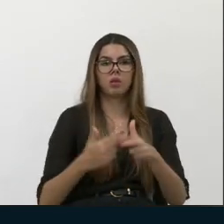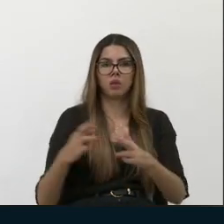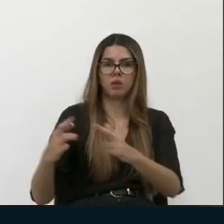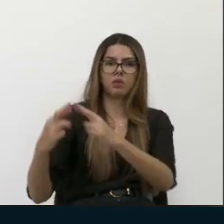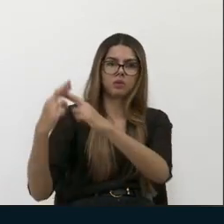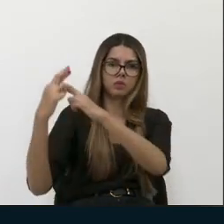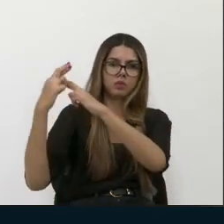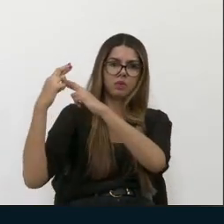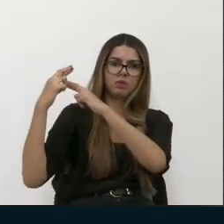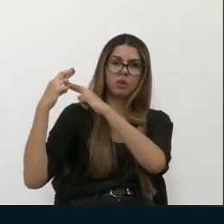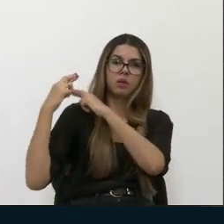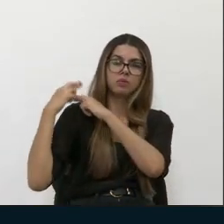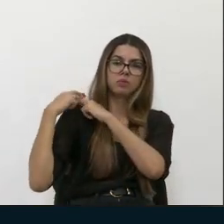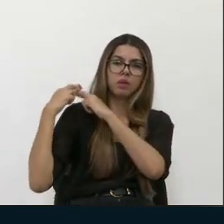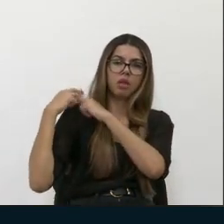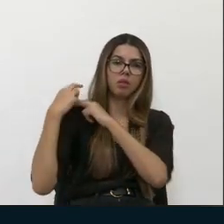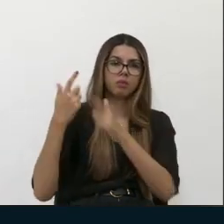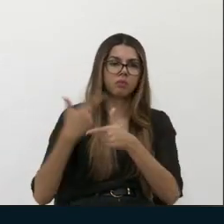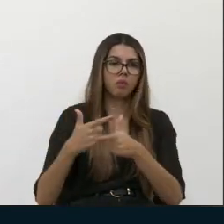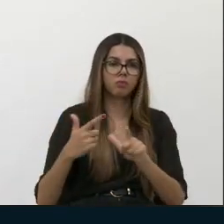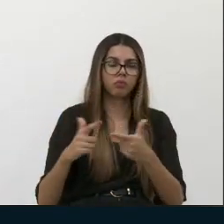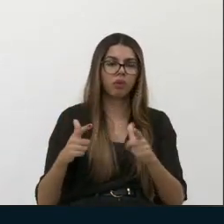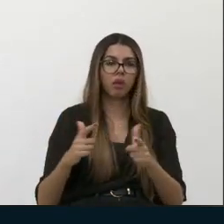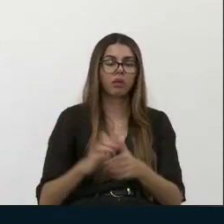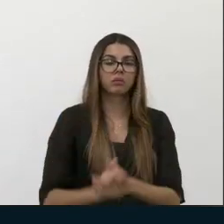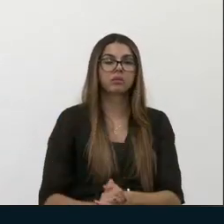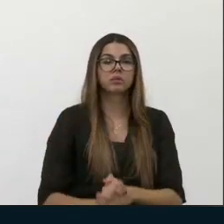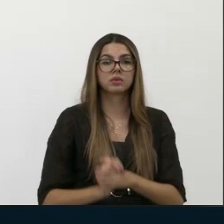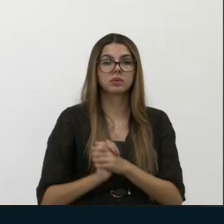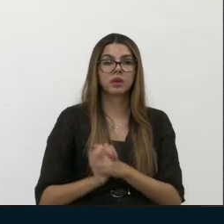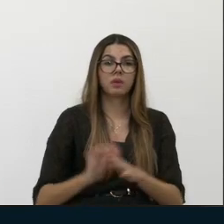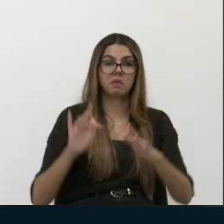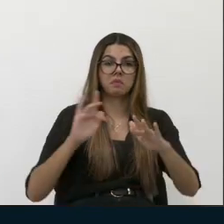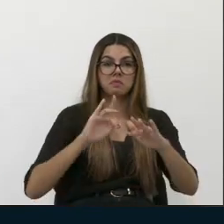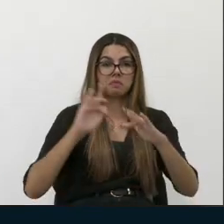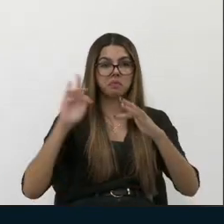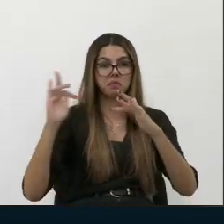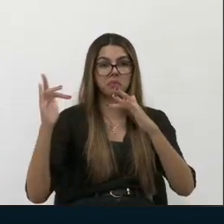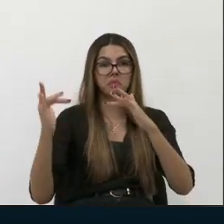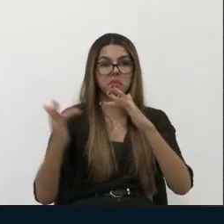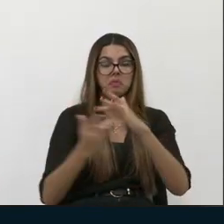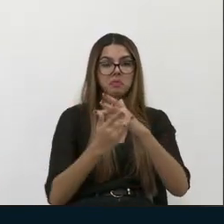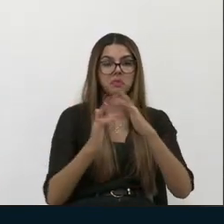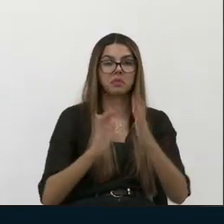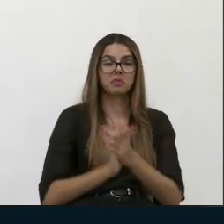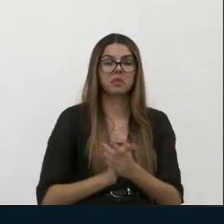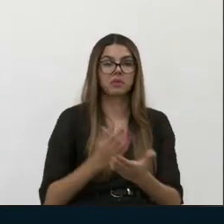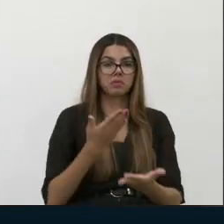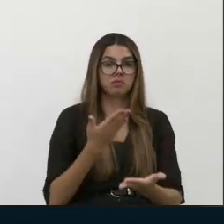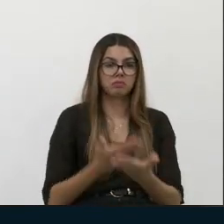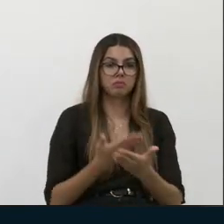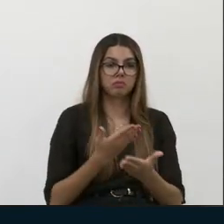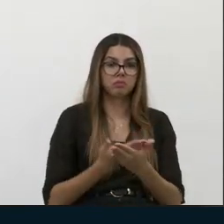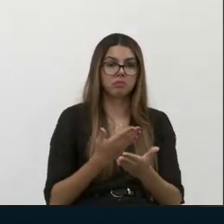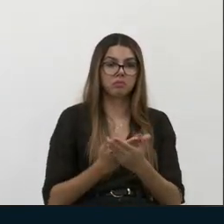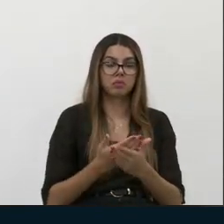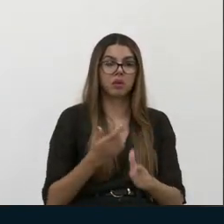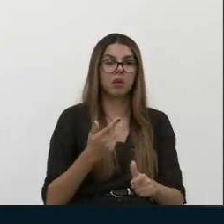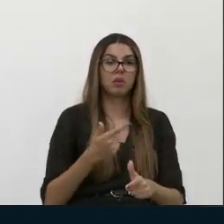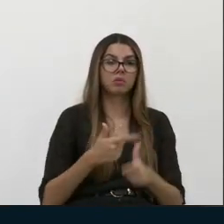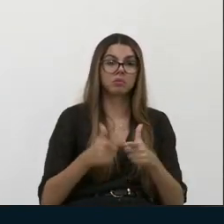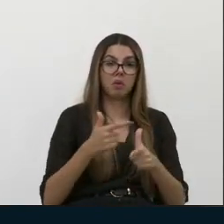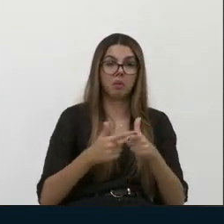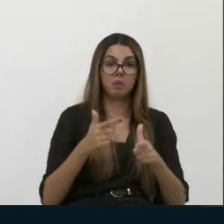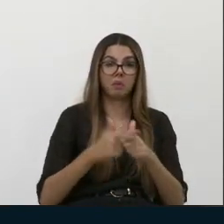população, estava governando como governa até hoje pelas redes sociais, ao invés de estudar cada problema e verificar.